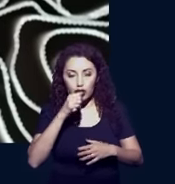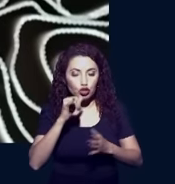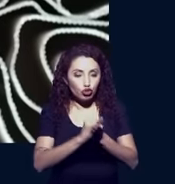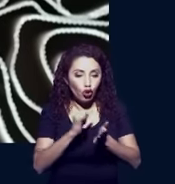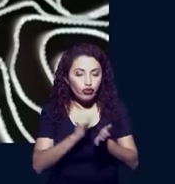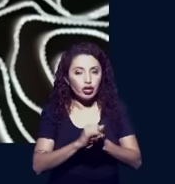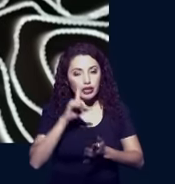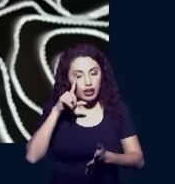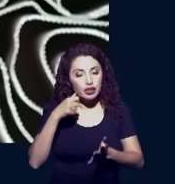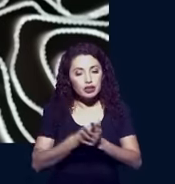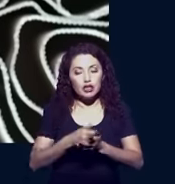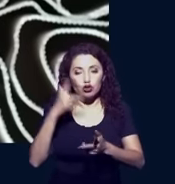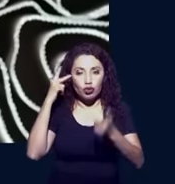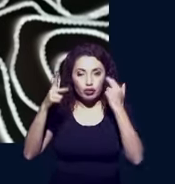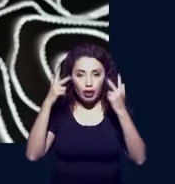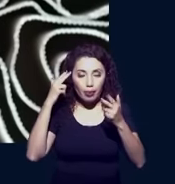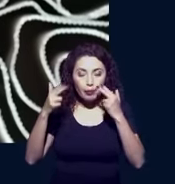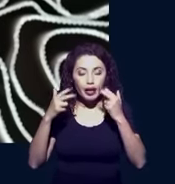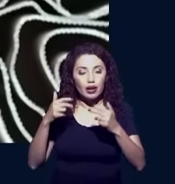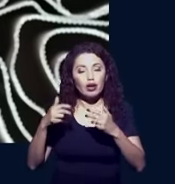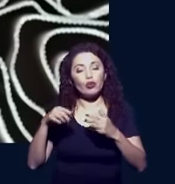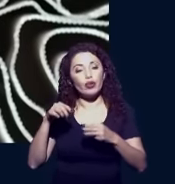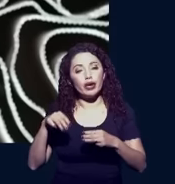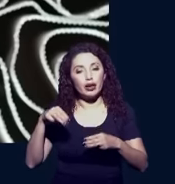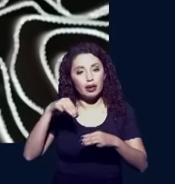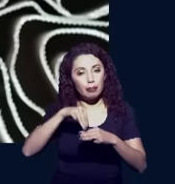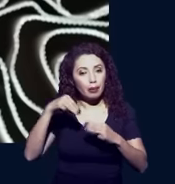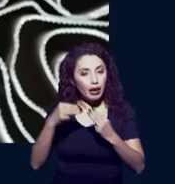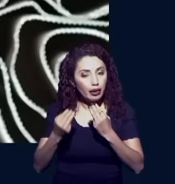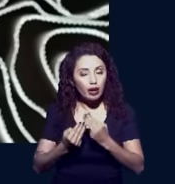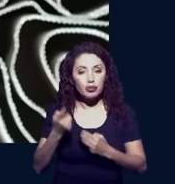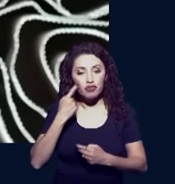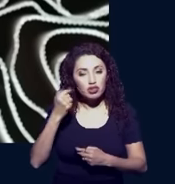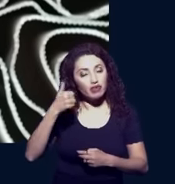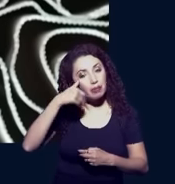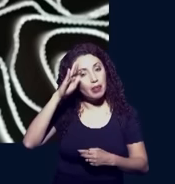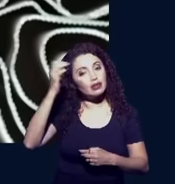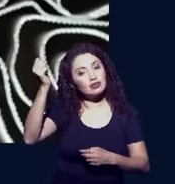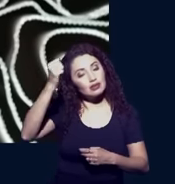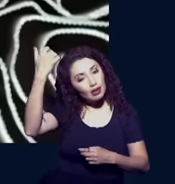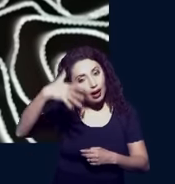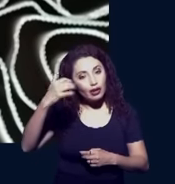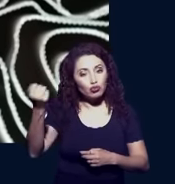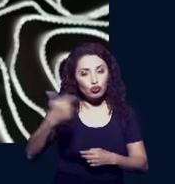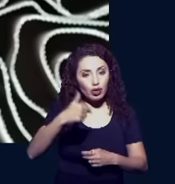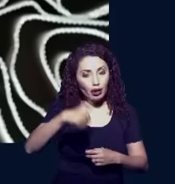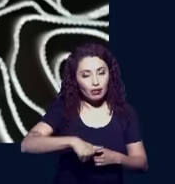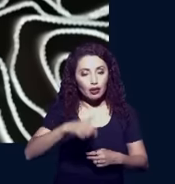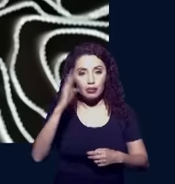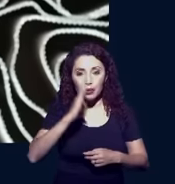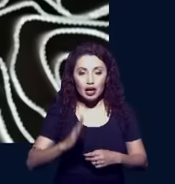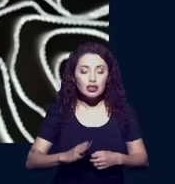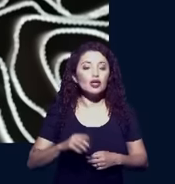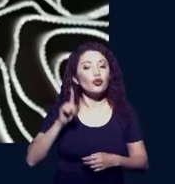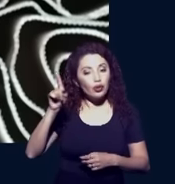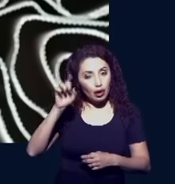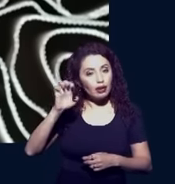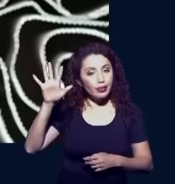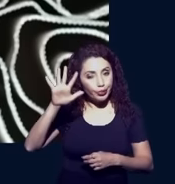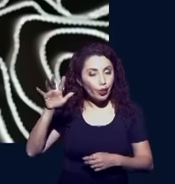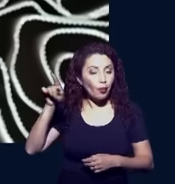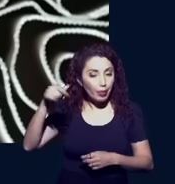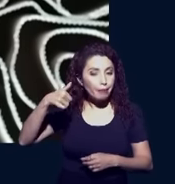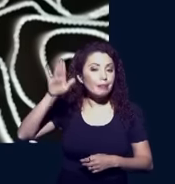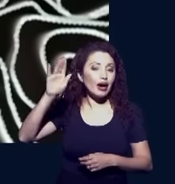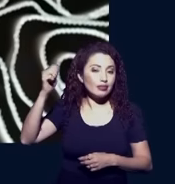o cabelo em Miami você vai perceber que tudo isso é muito mais caro fora do que aqui no Brasil né Se for na Europa você vai ter mais ainda essa sensação